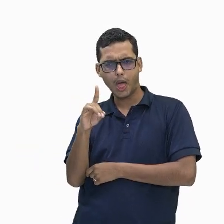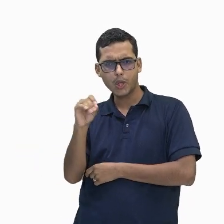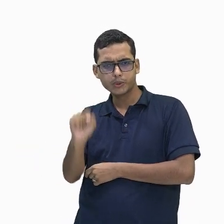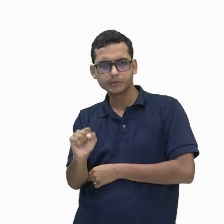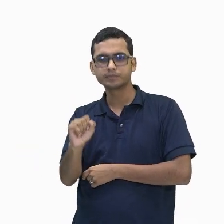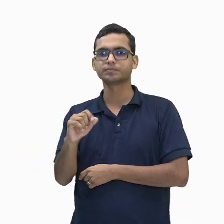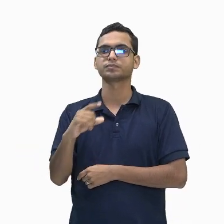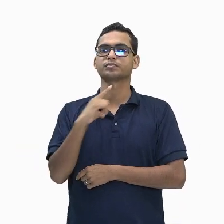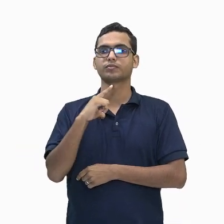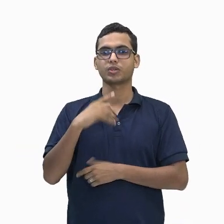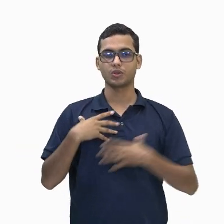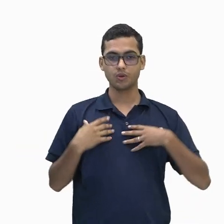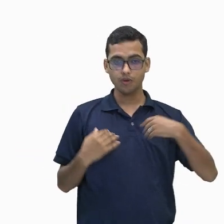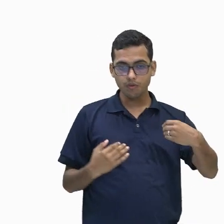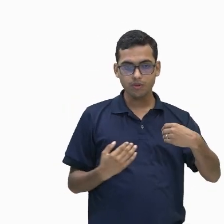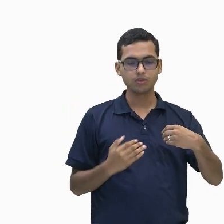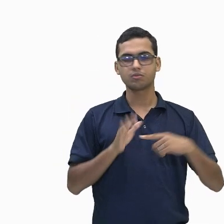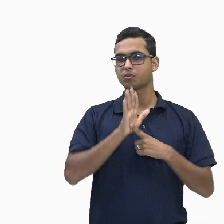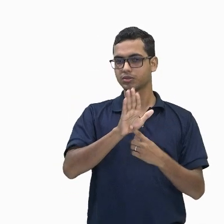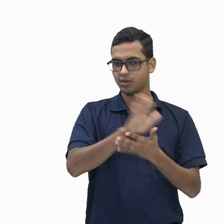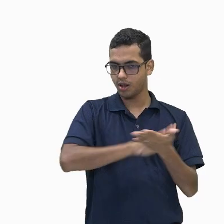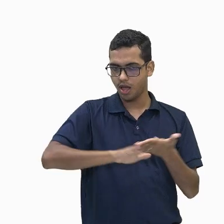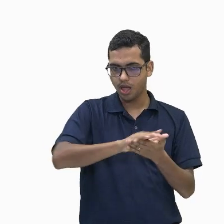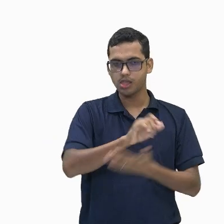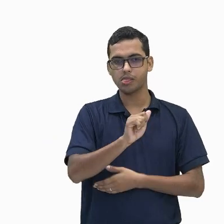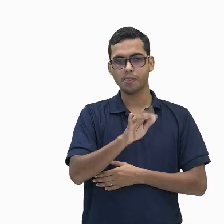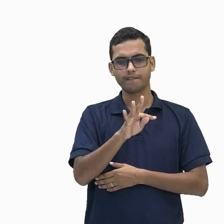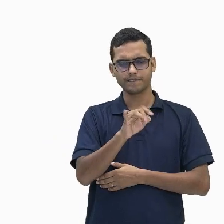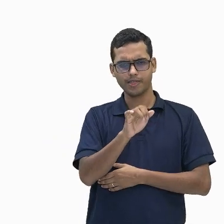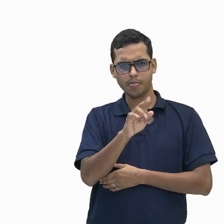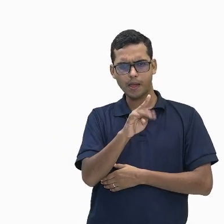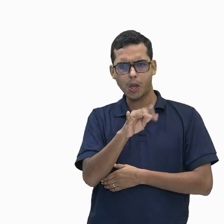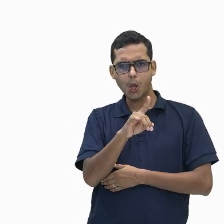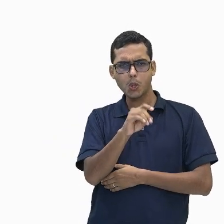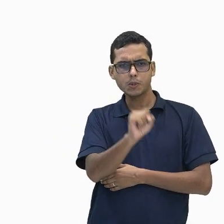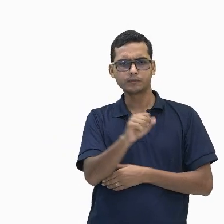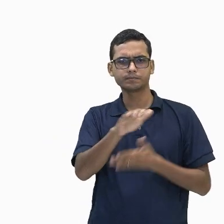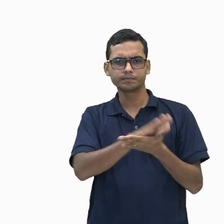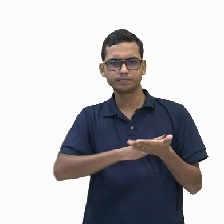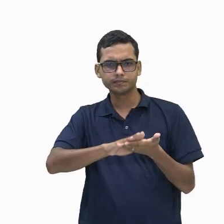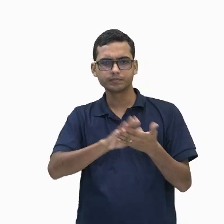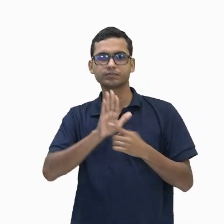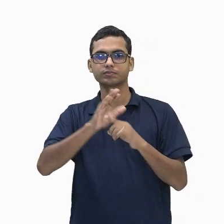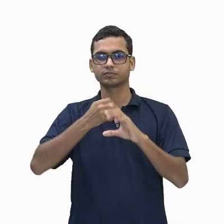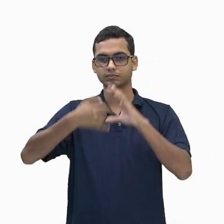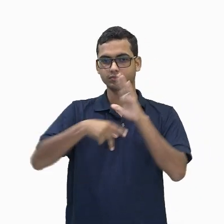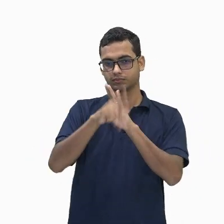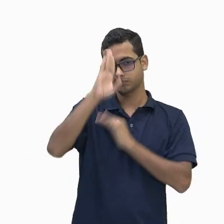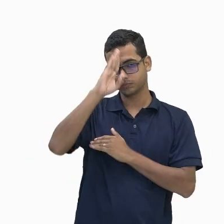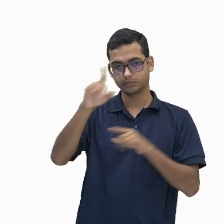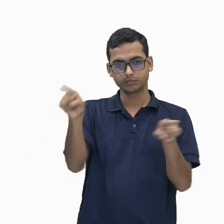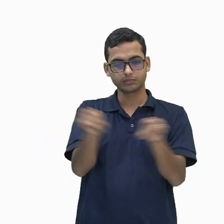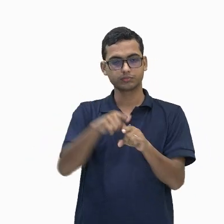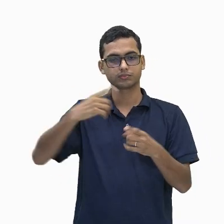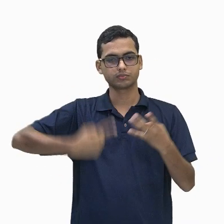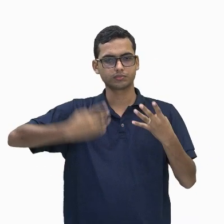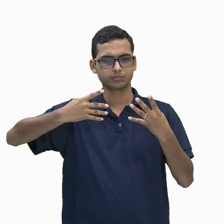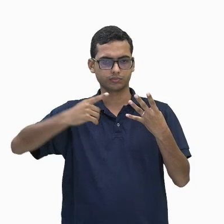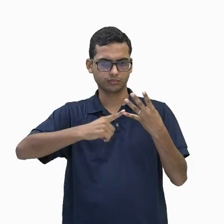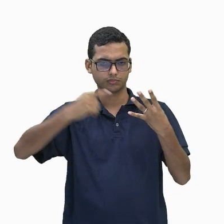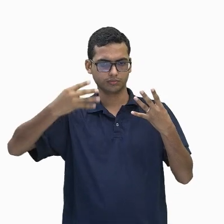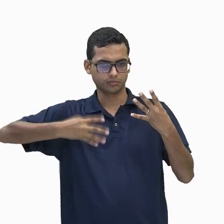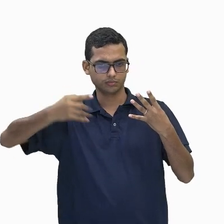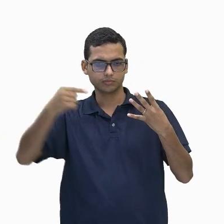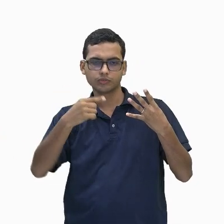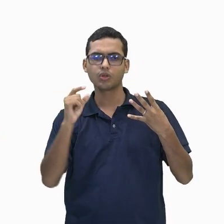essa característica ela precisa ter a presença de um gene dominante para se manifestar. Quarta dica: se os pais não são afetados e